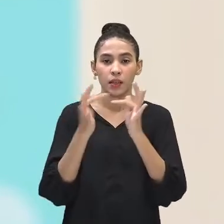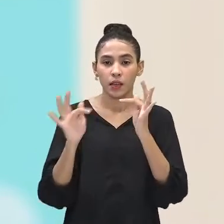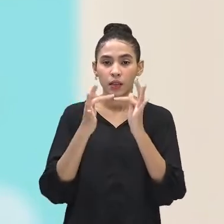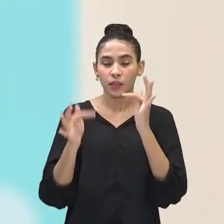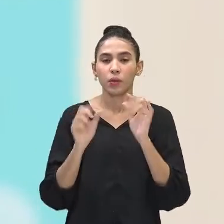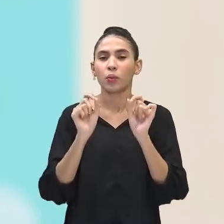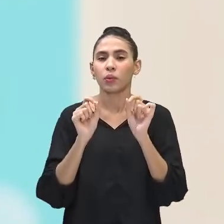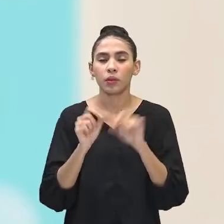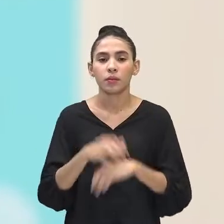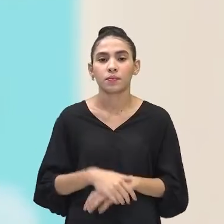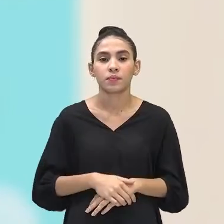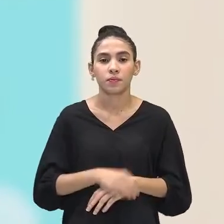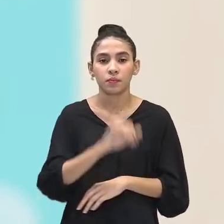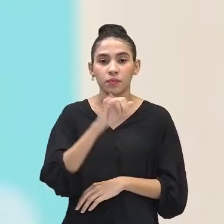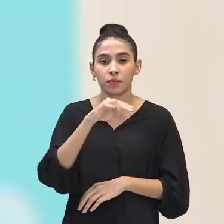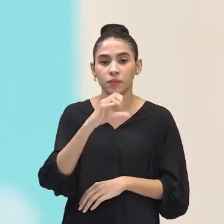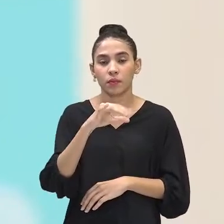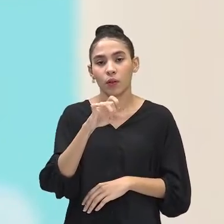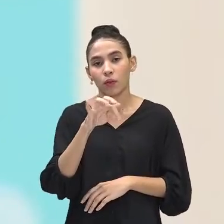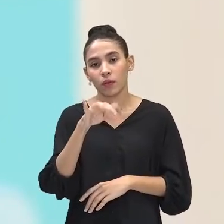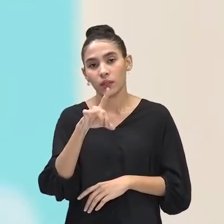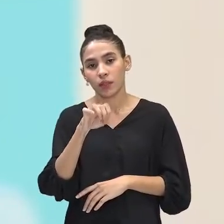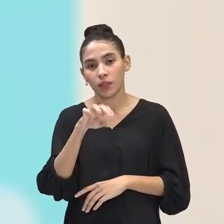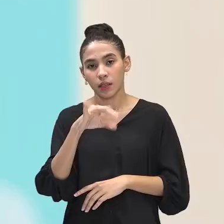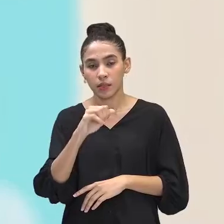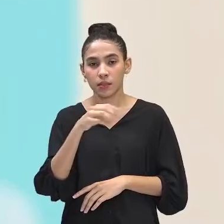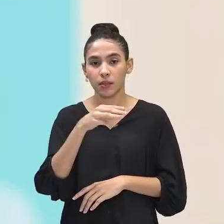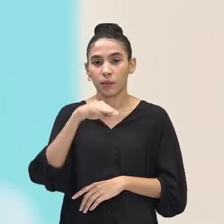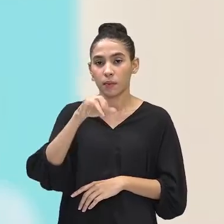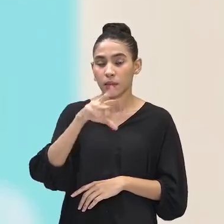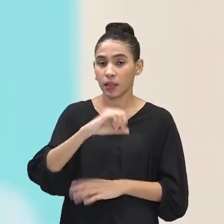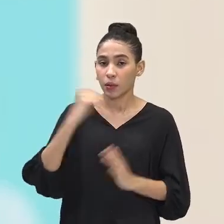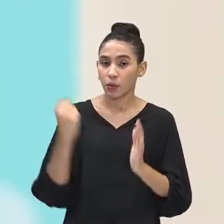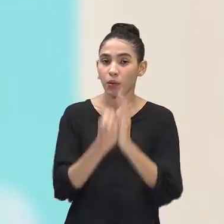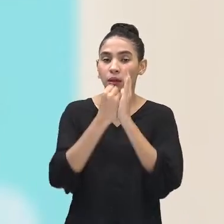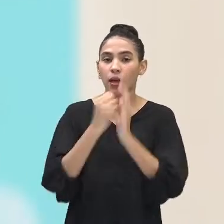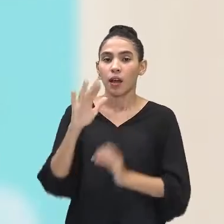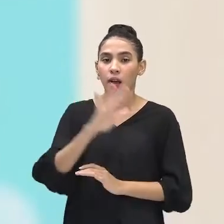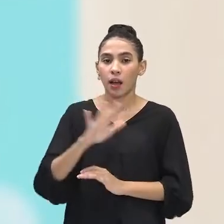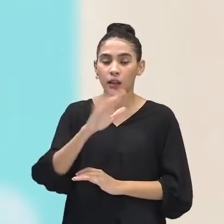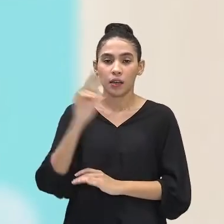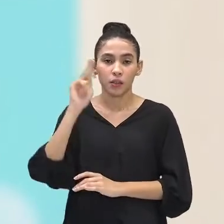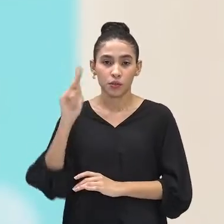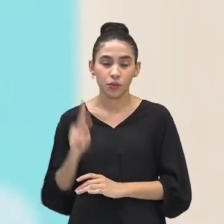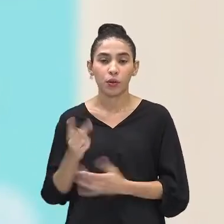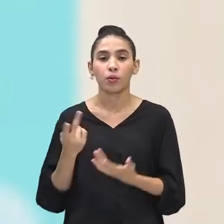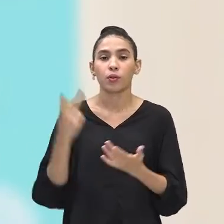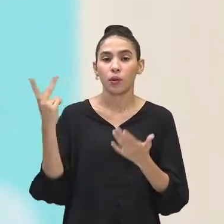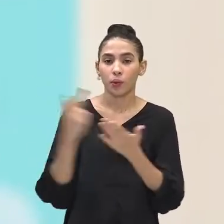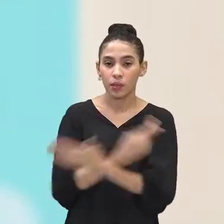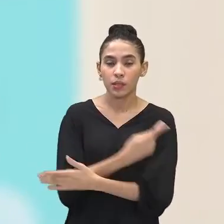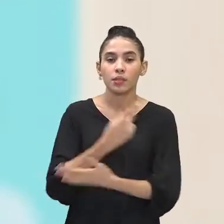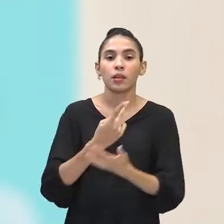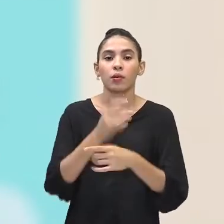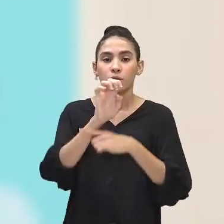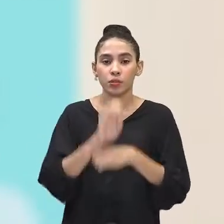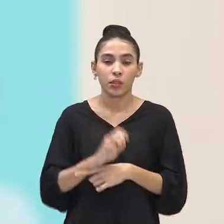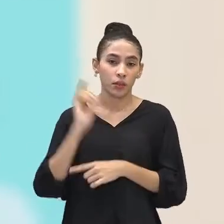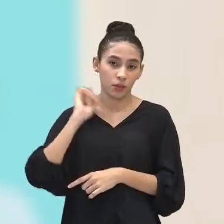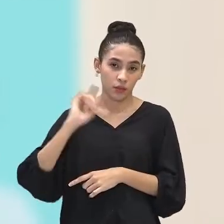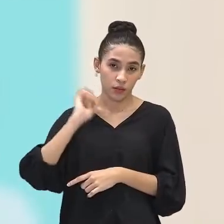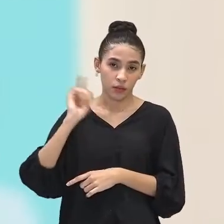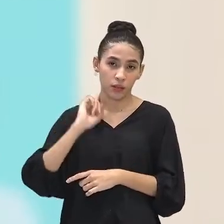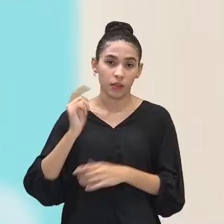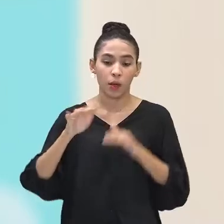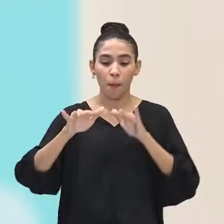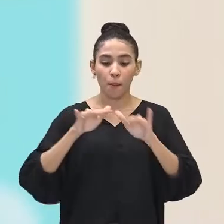Mineira? A Inconfidência Mineira foi um fato histórico que aconteceu em Minas Gerais, movimento no qual